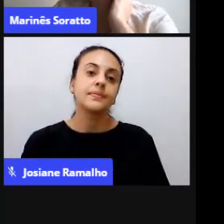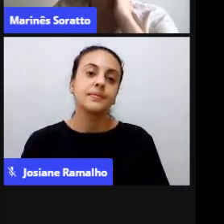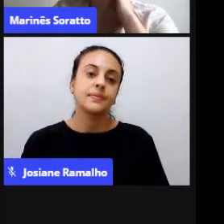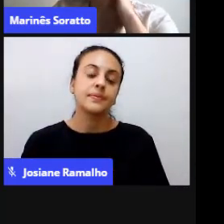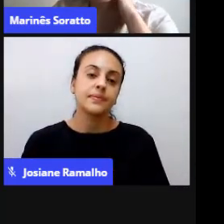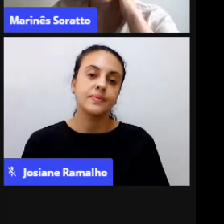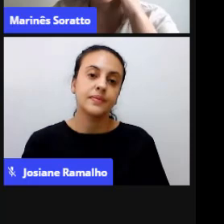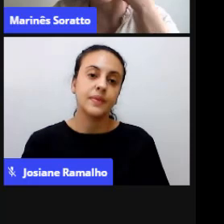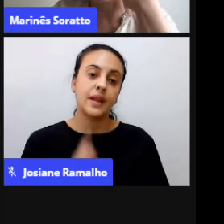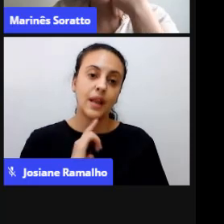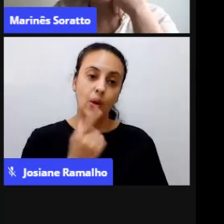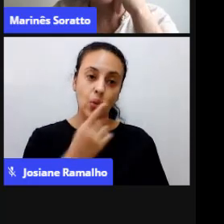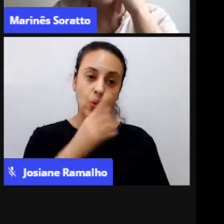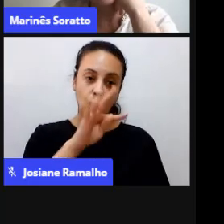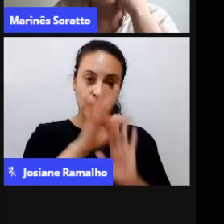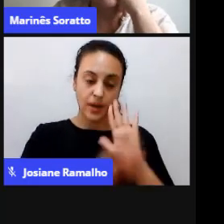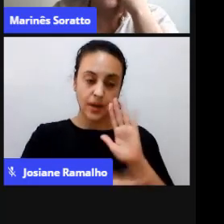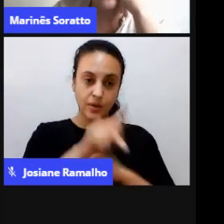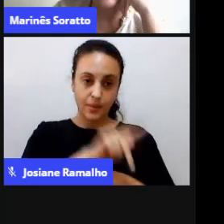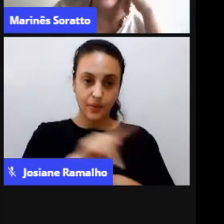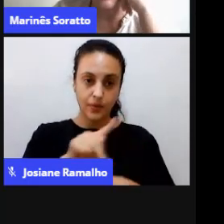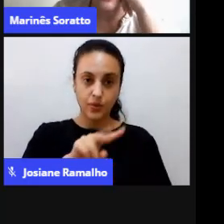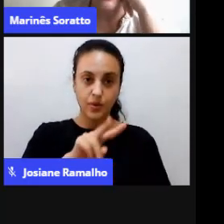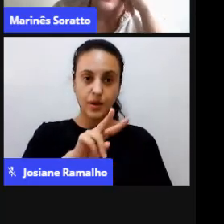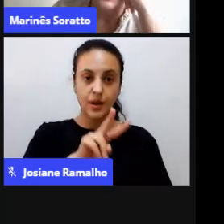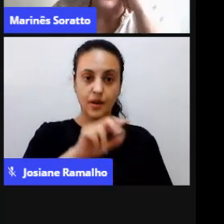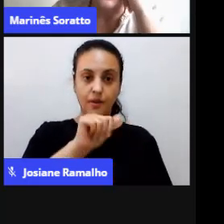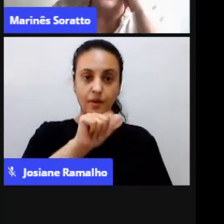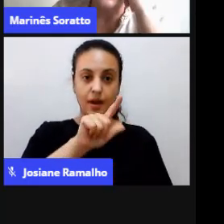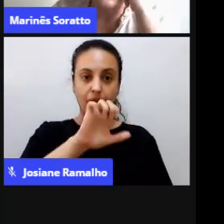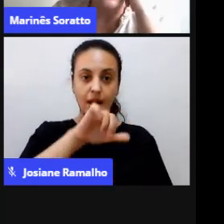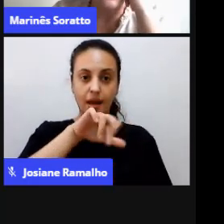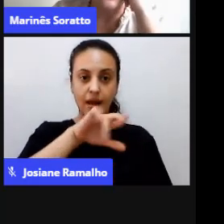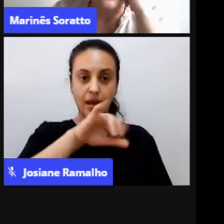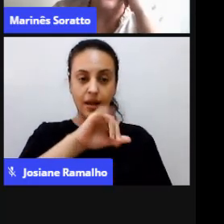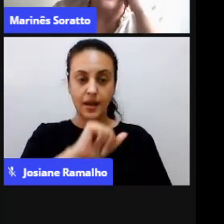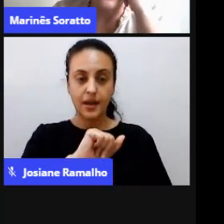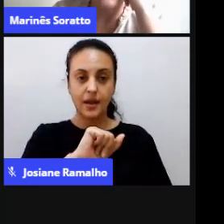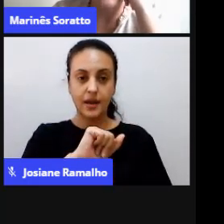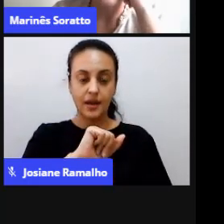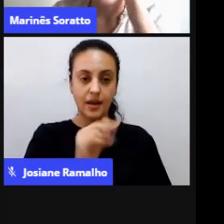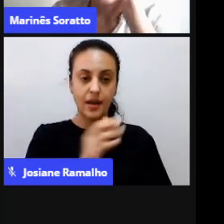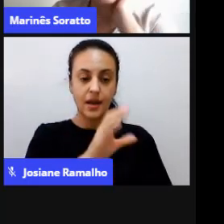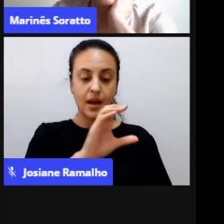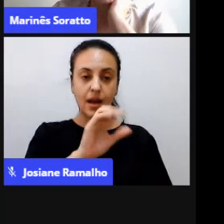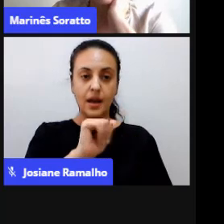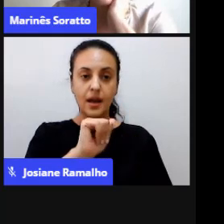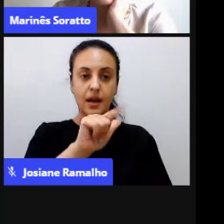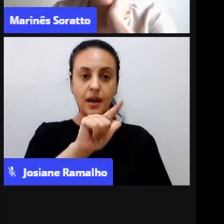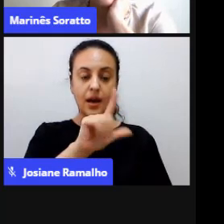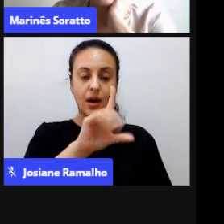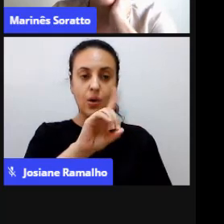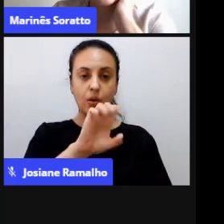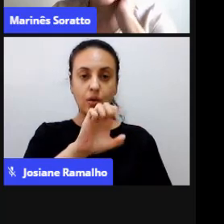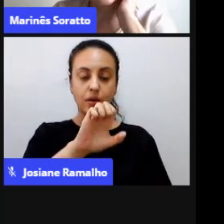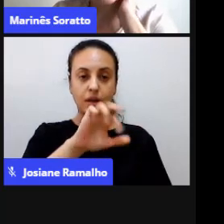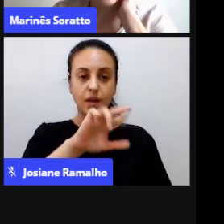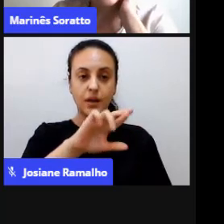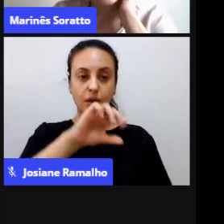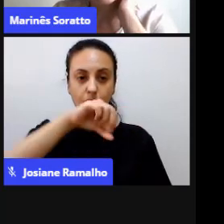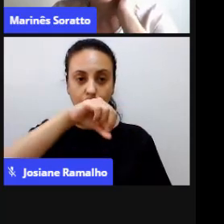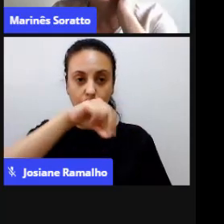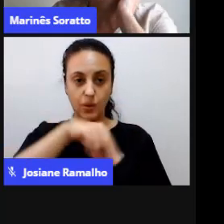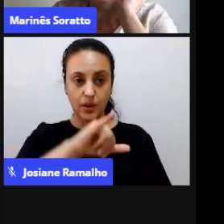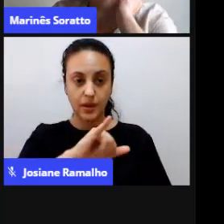Tem um texto também da professora Valéria Calderoni, ela é aqui da nossa rede, e ela fala, né, que na história